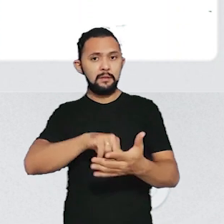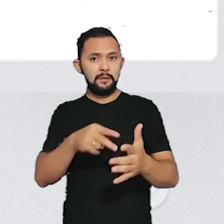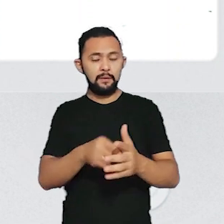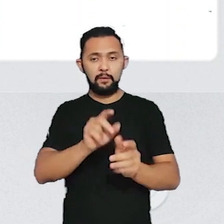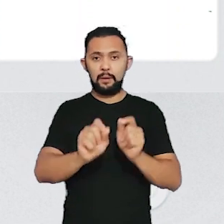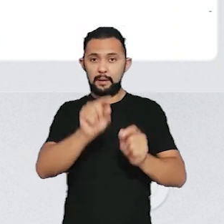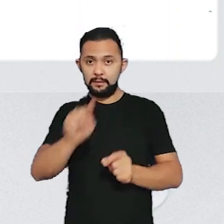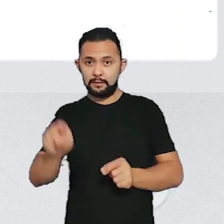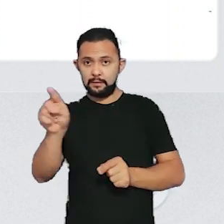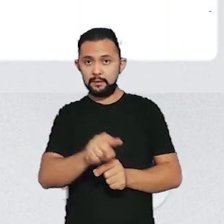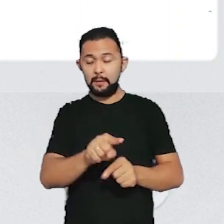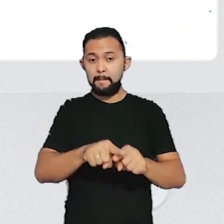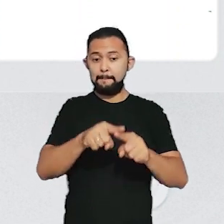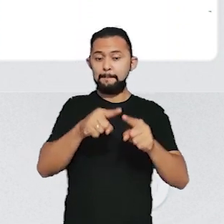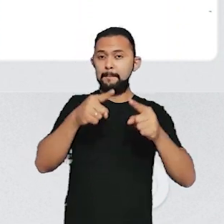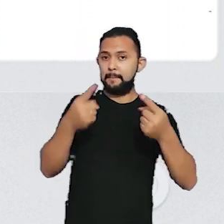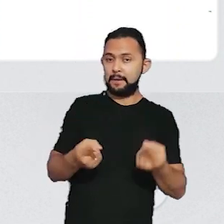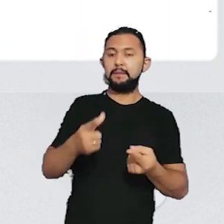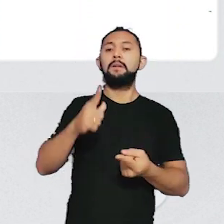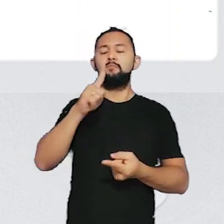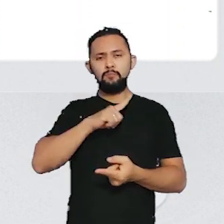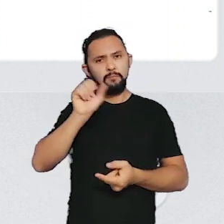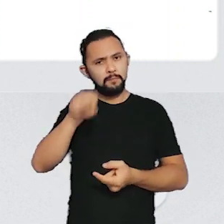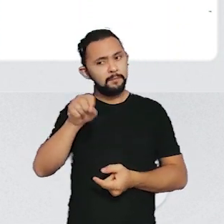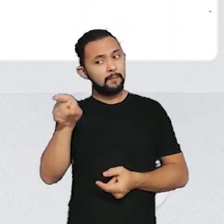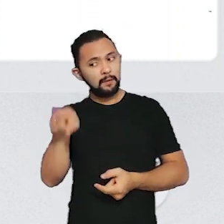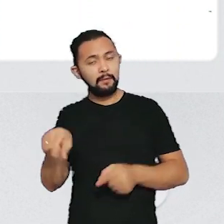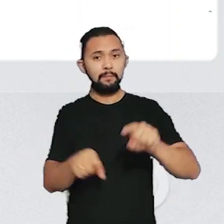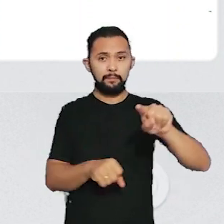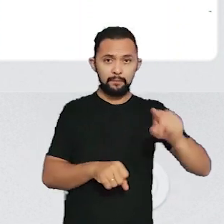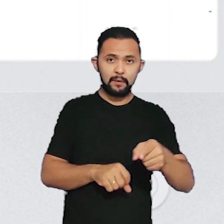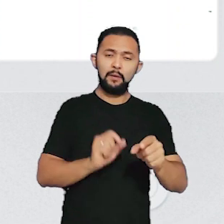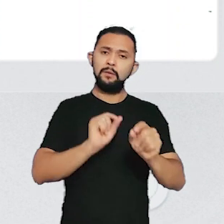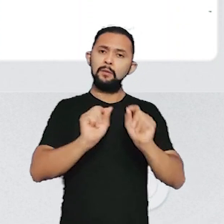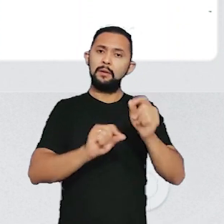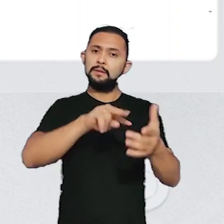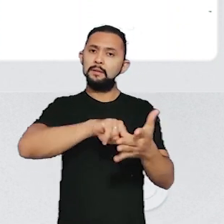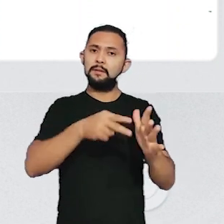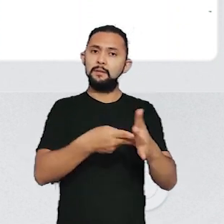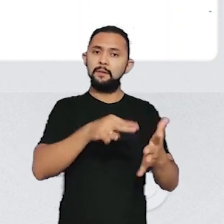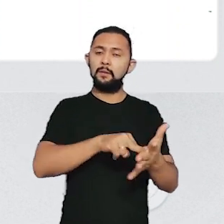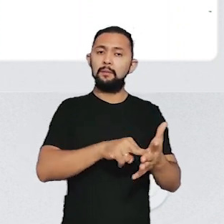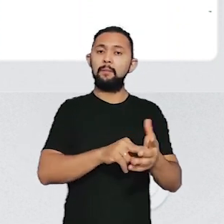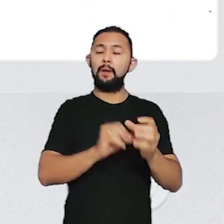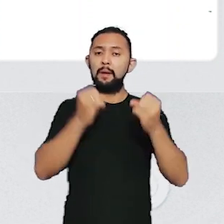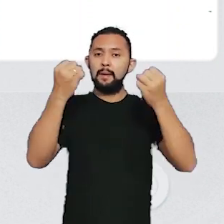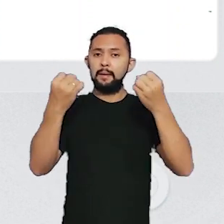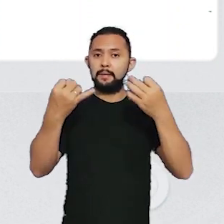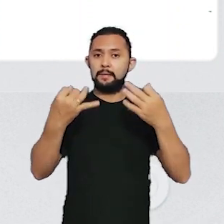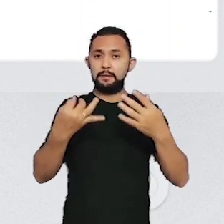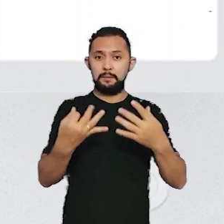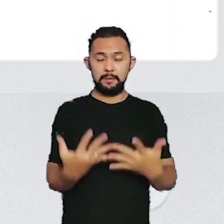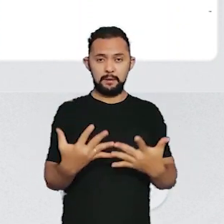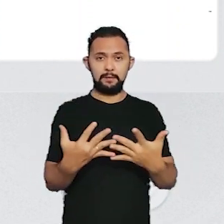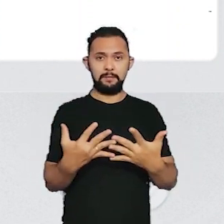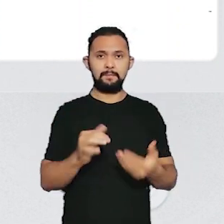África ao terceiro maior continente. Então, eu tenho duas Áfricas e uma delas é maior do que a outra. Então, eu estava me referindo somente a que é o terceiro